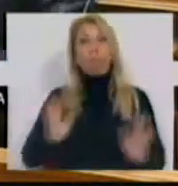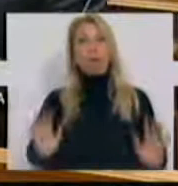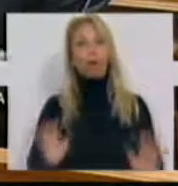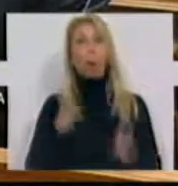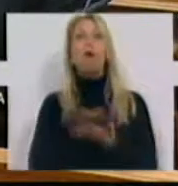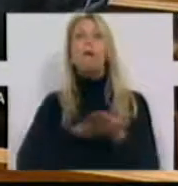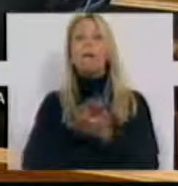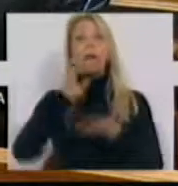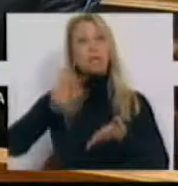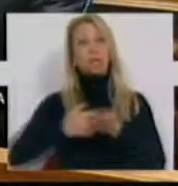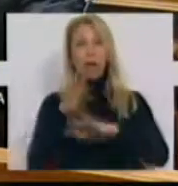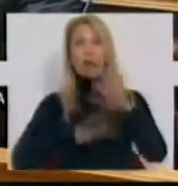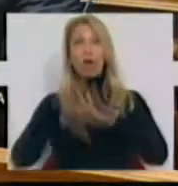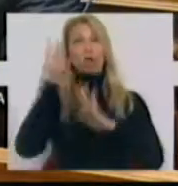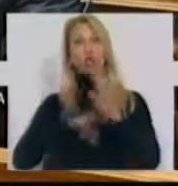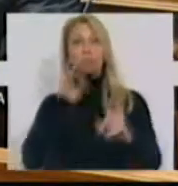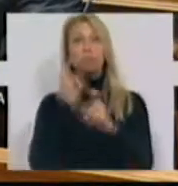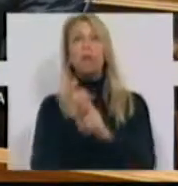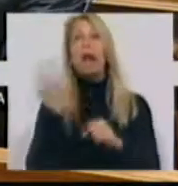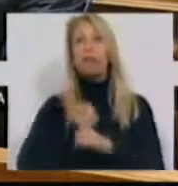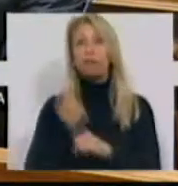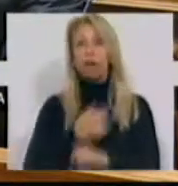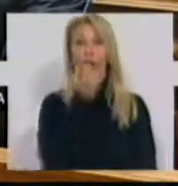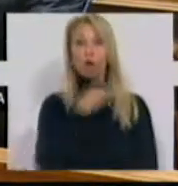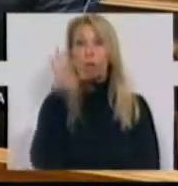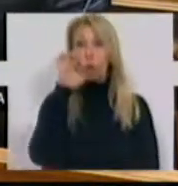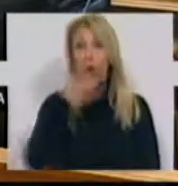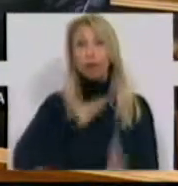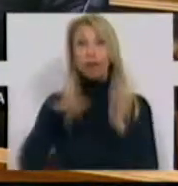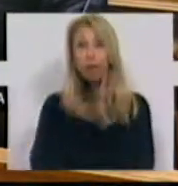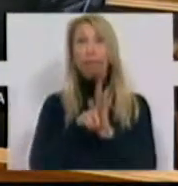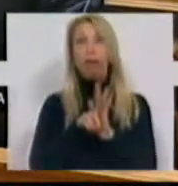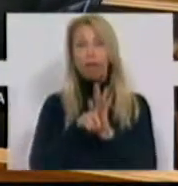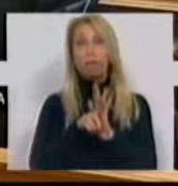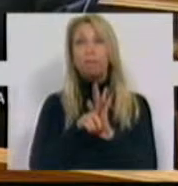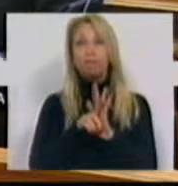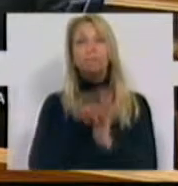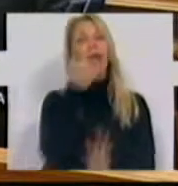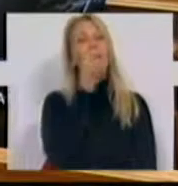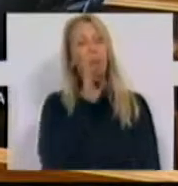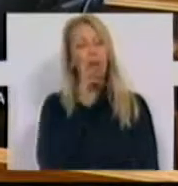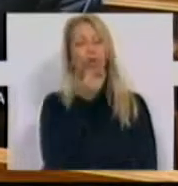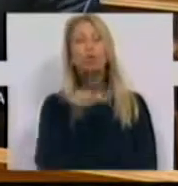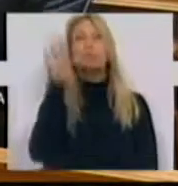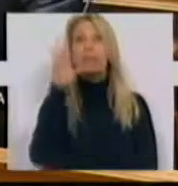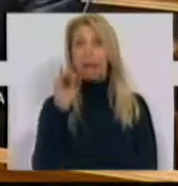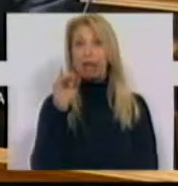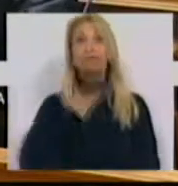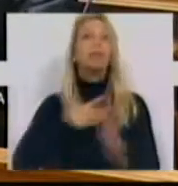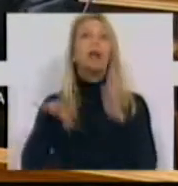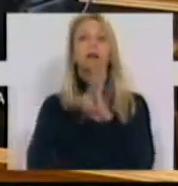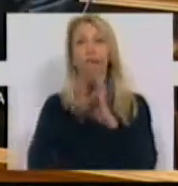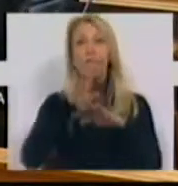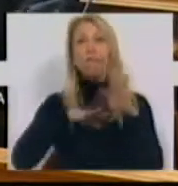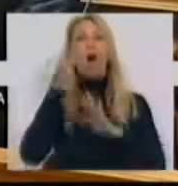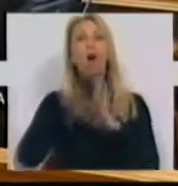base da necessidade da regulação desta atividade. E em 2008, este decreto-lei, em 2010, o que este decreto-lei veio regular